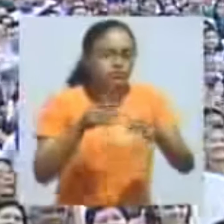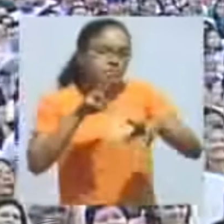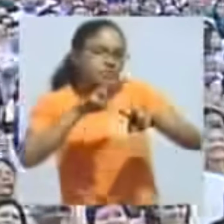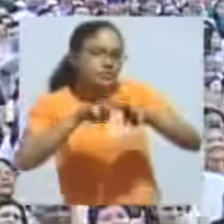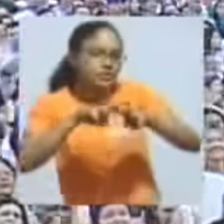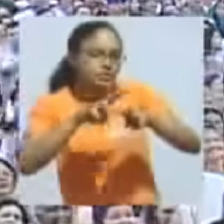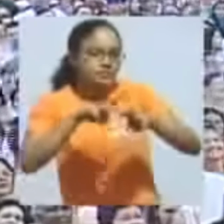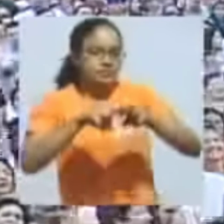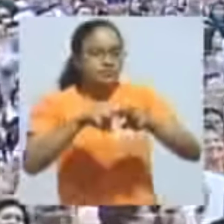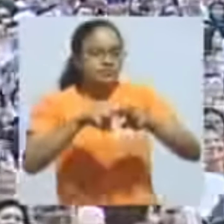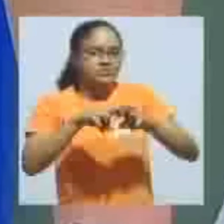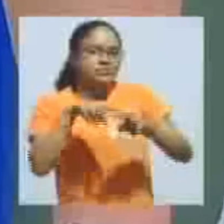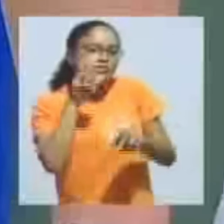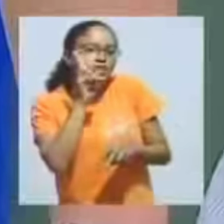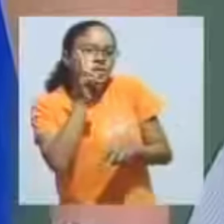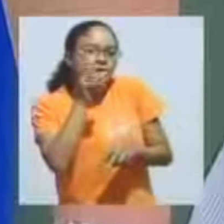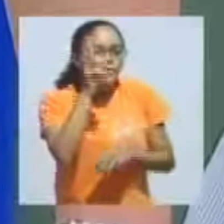Sim.